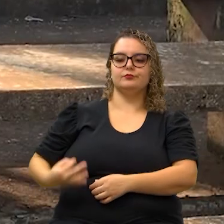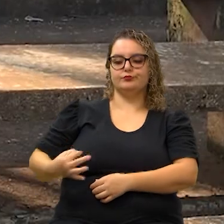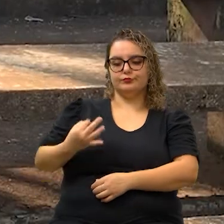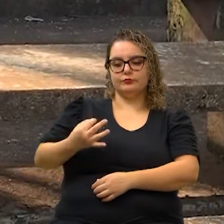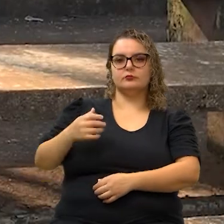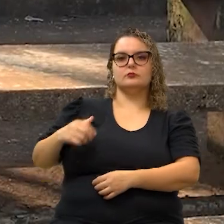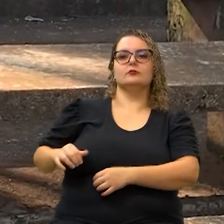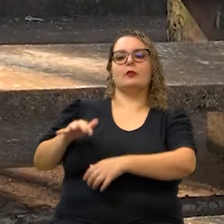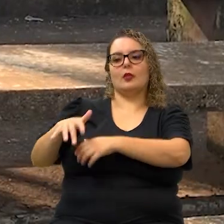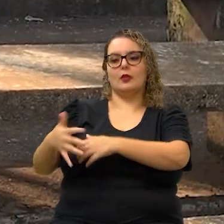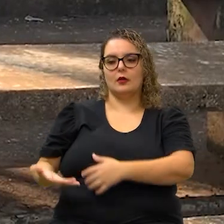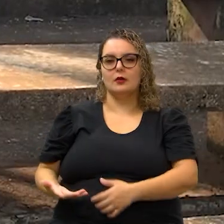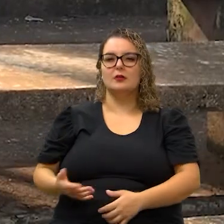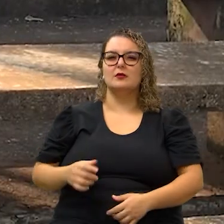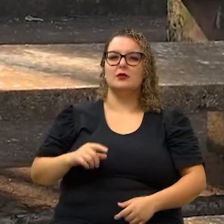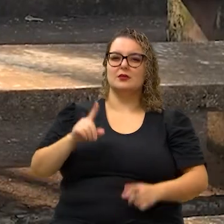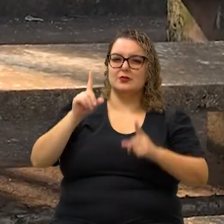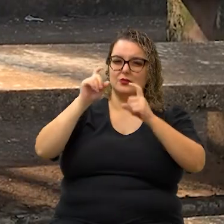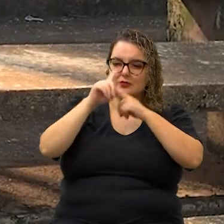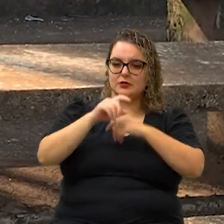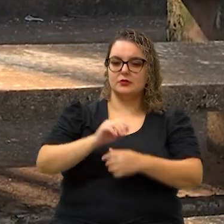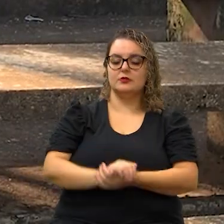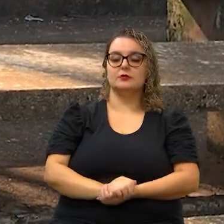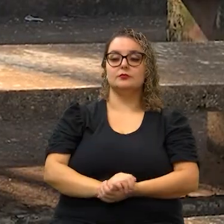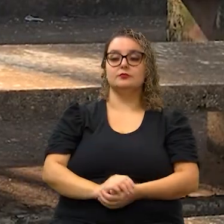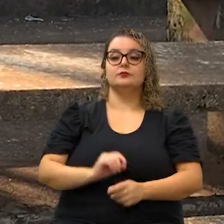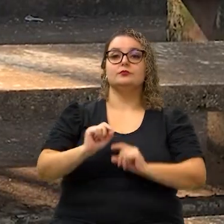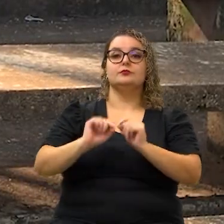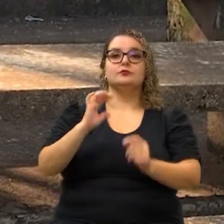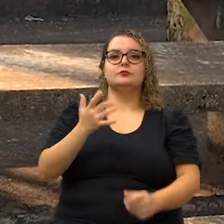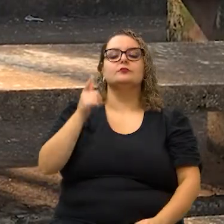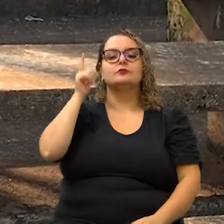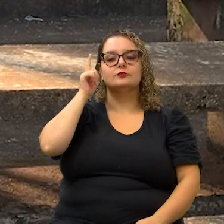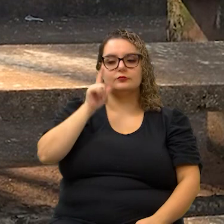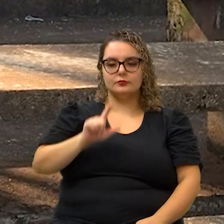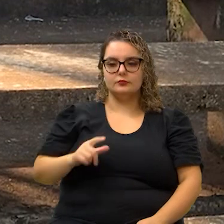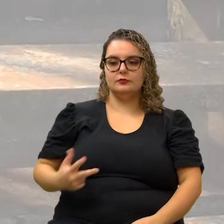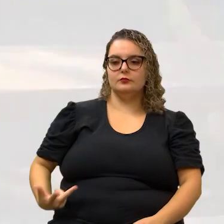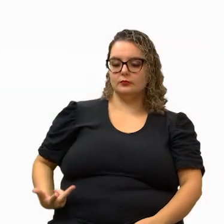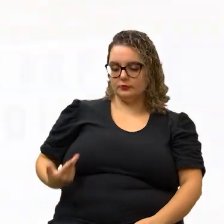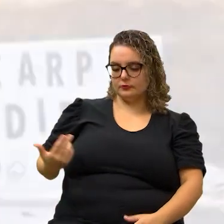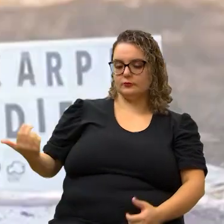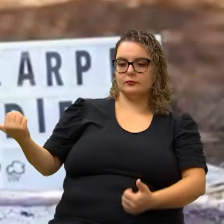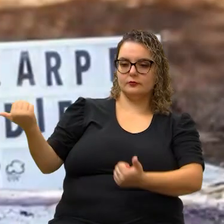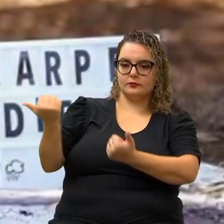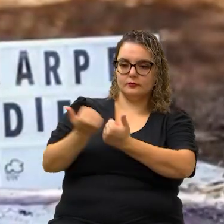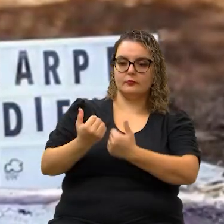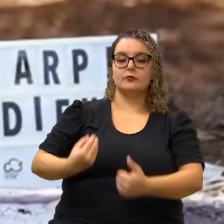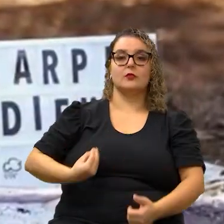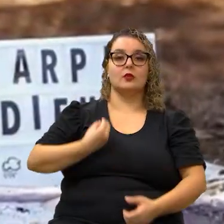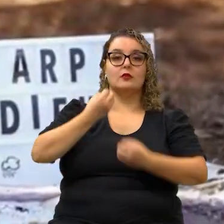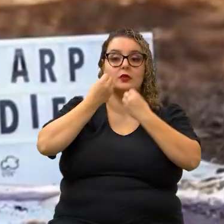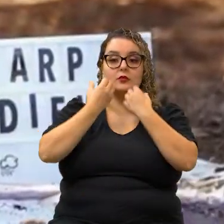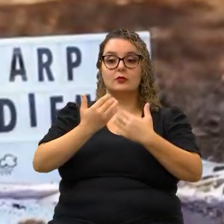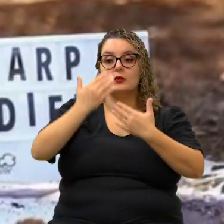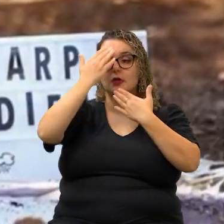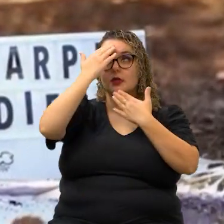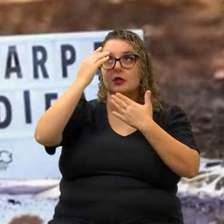E aconteceu, consegui fazer o transplante, tô viva, tô bem, graças a Deus.